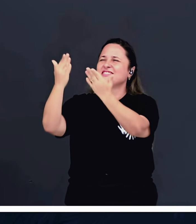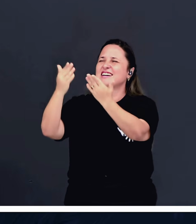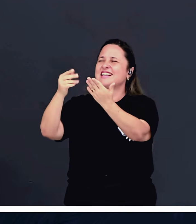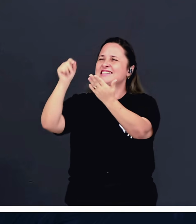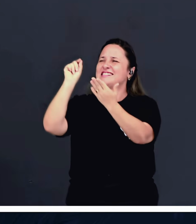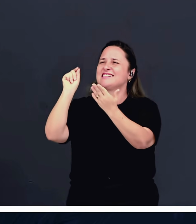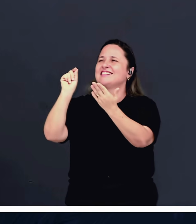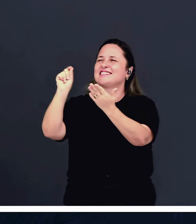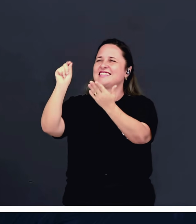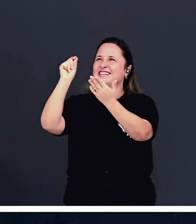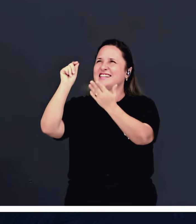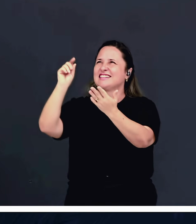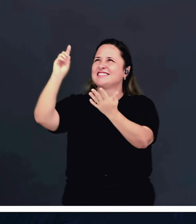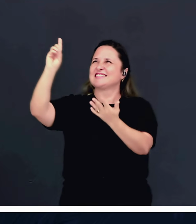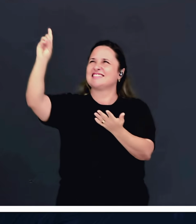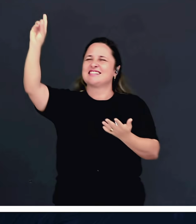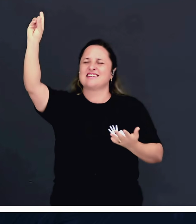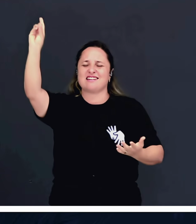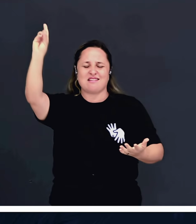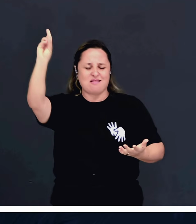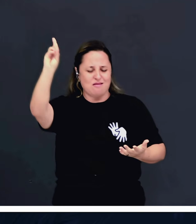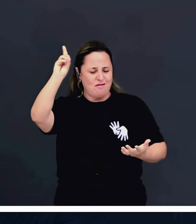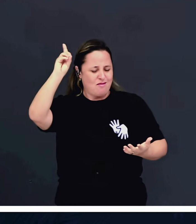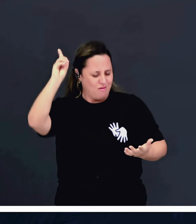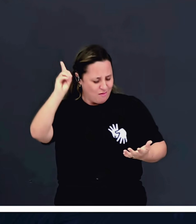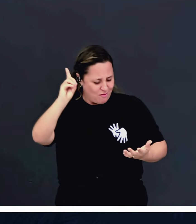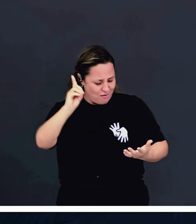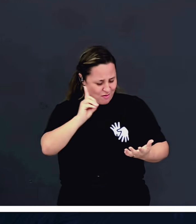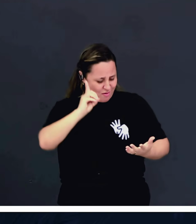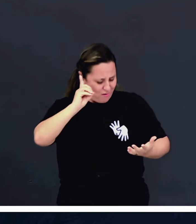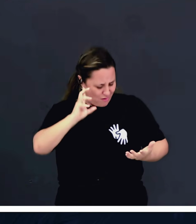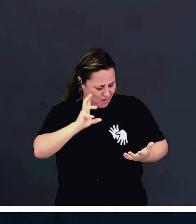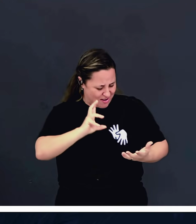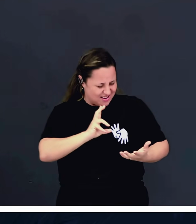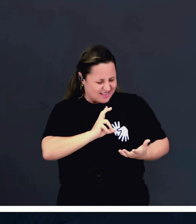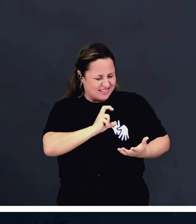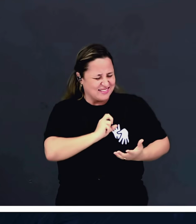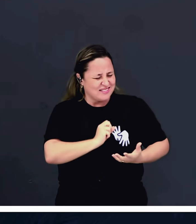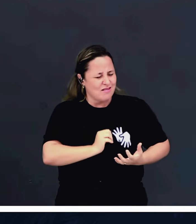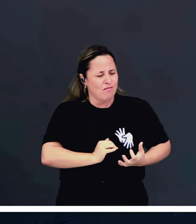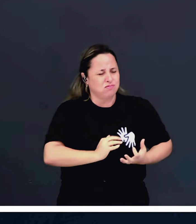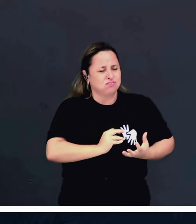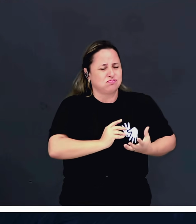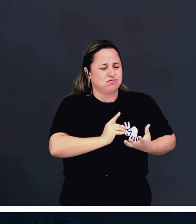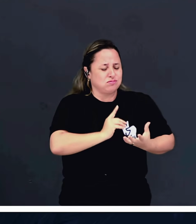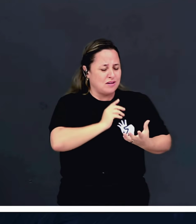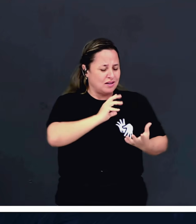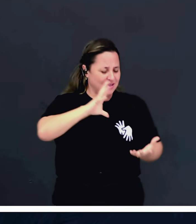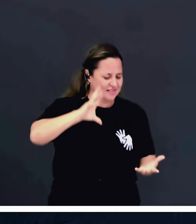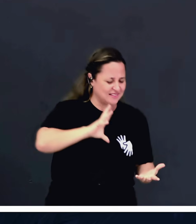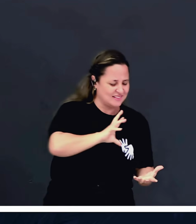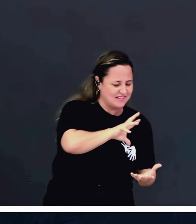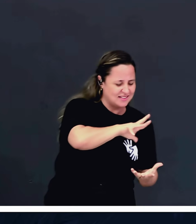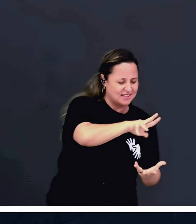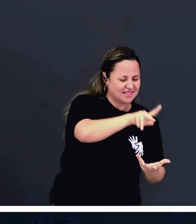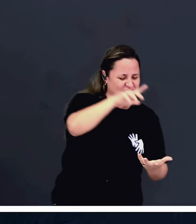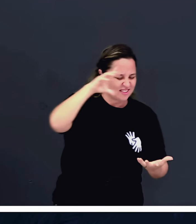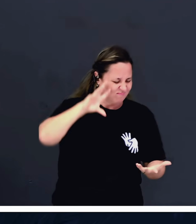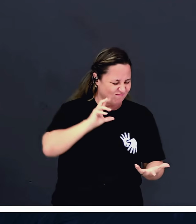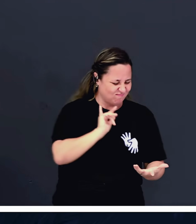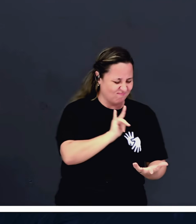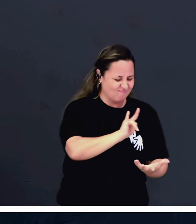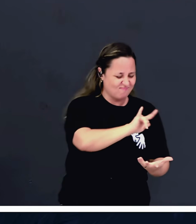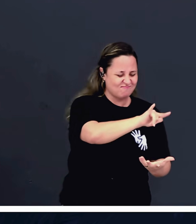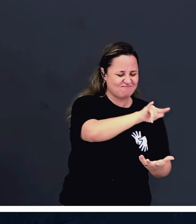Tu és e enche o meu coração do amor que